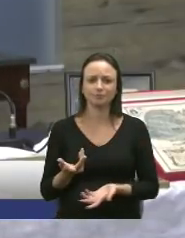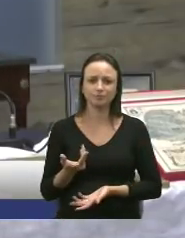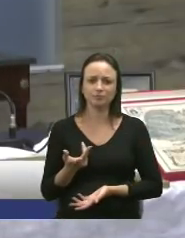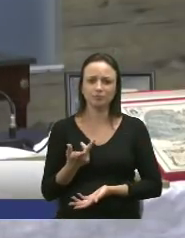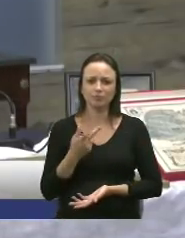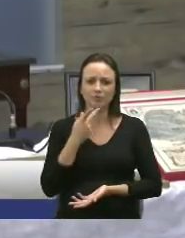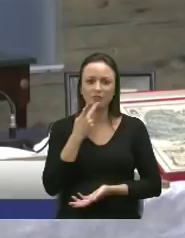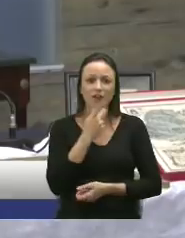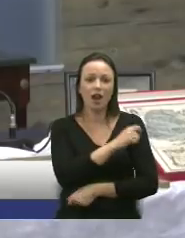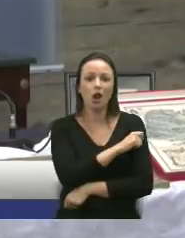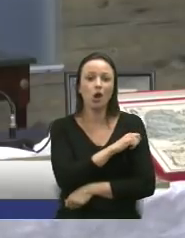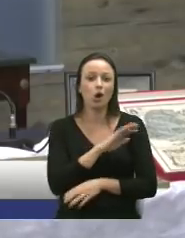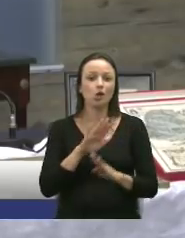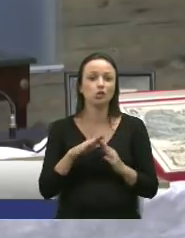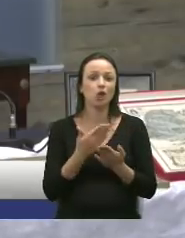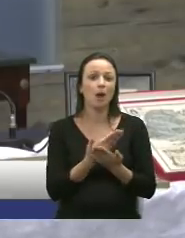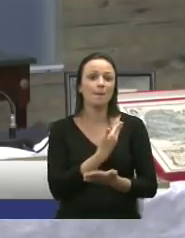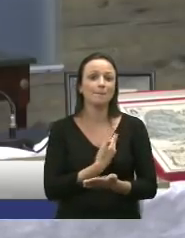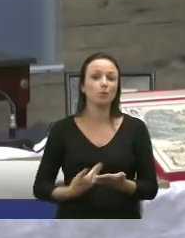escolas públicas.